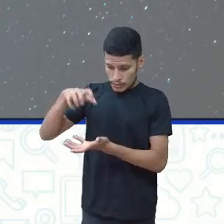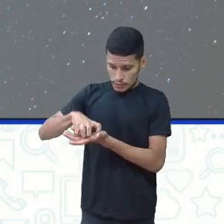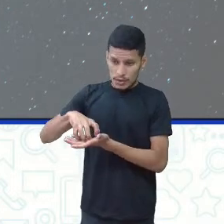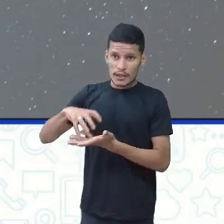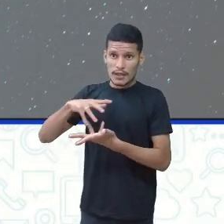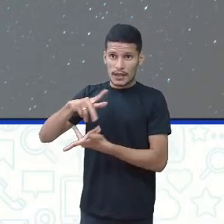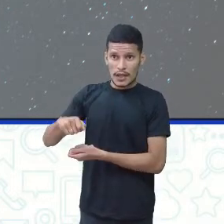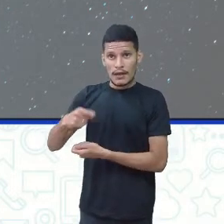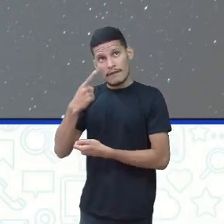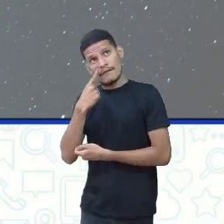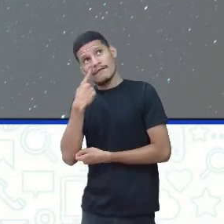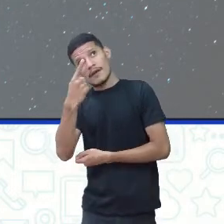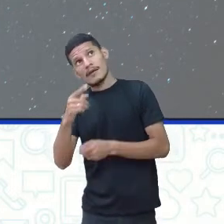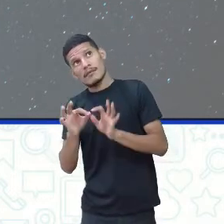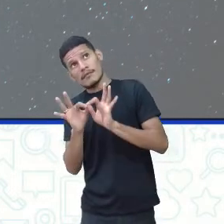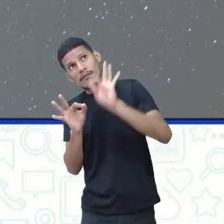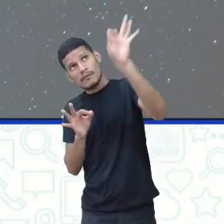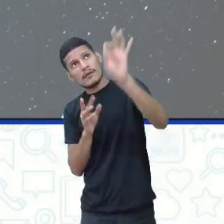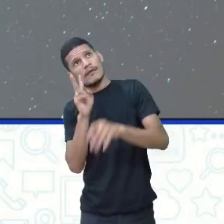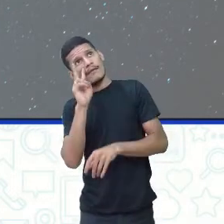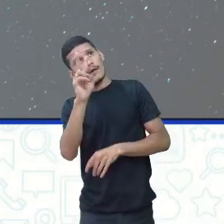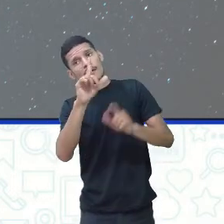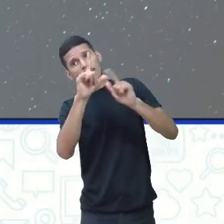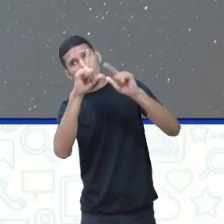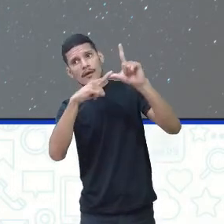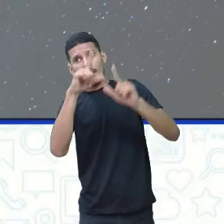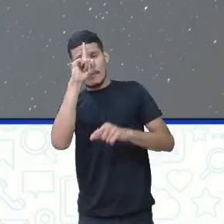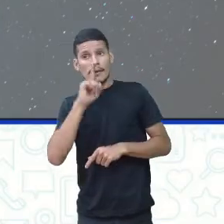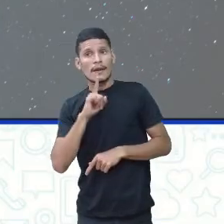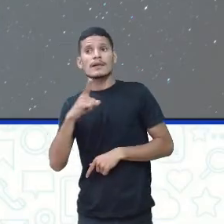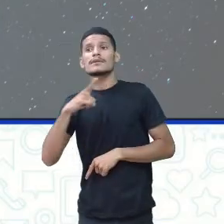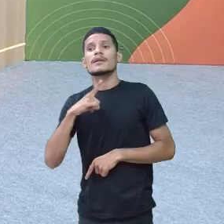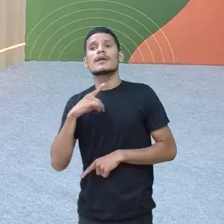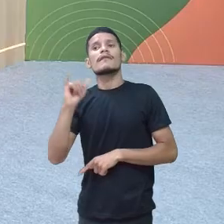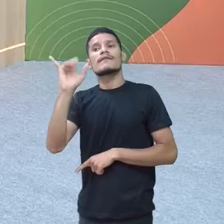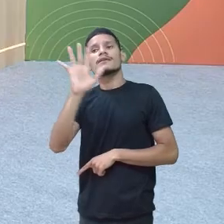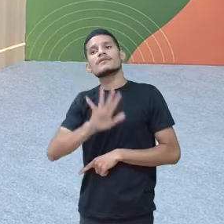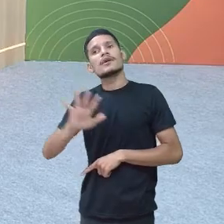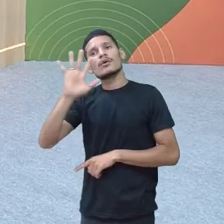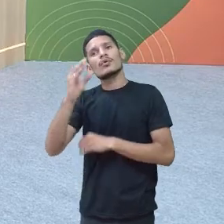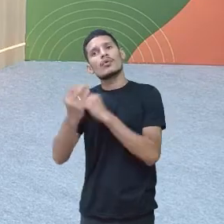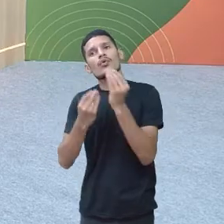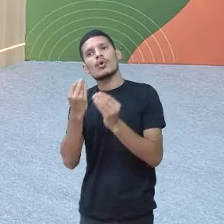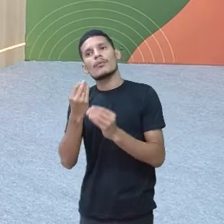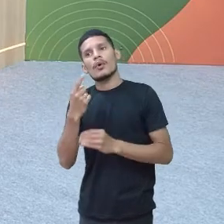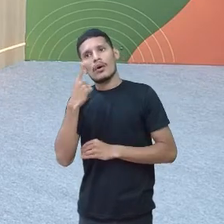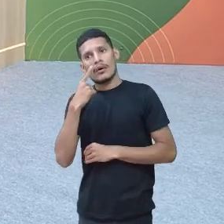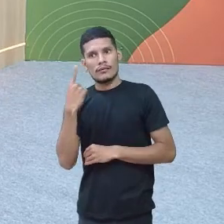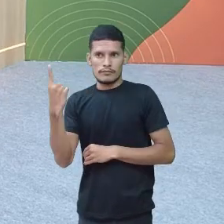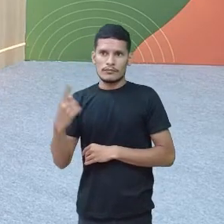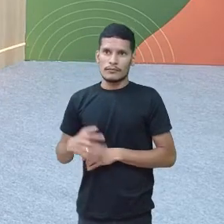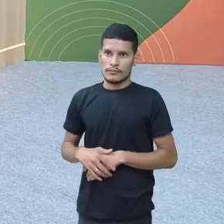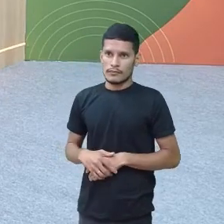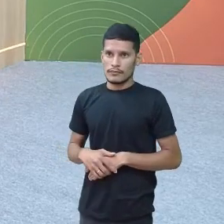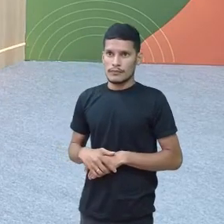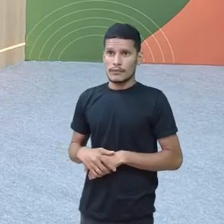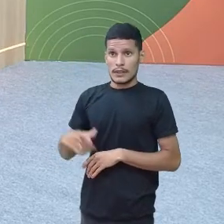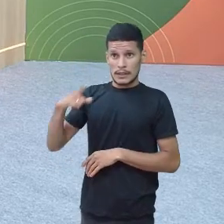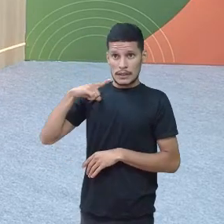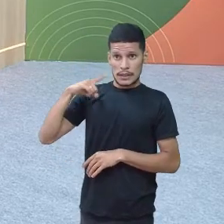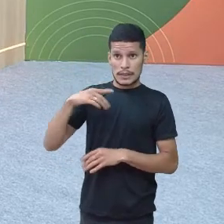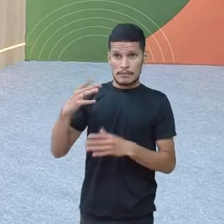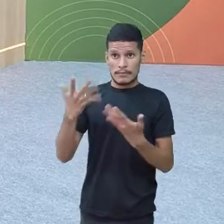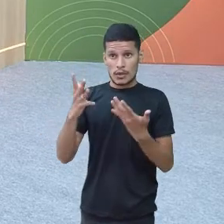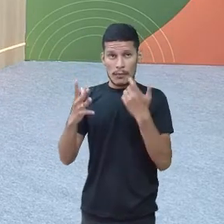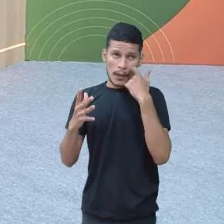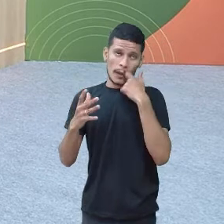essa estrelinha amarela, é mais ou menos essa visão aqui que ele vai ter, né? Porque essa estrelinha amarela, ela vai estar mais ou menos entre essas